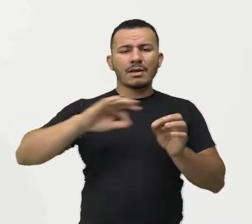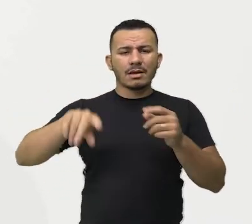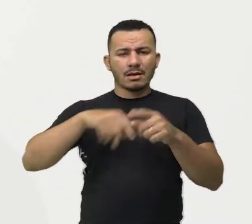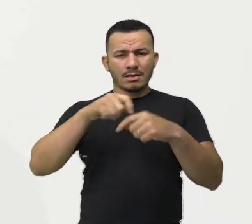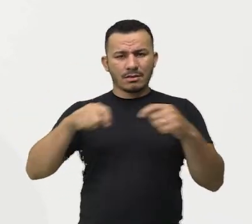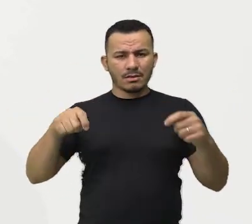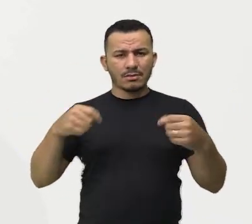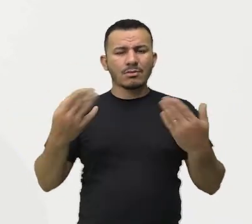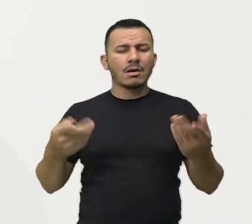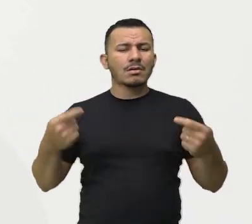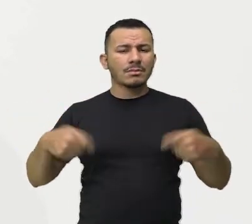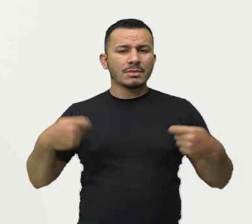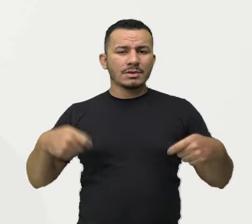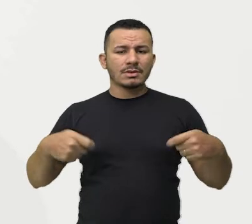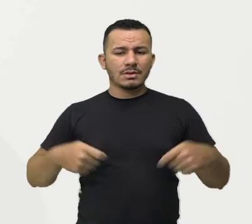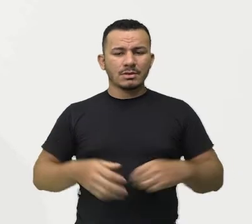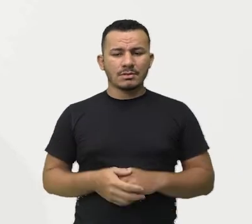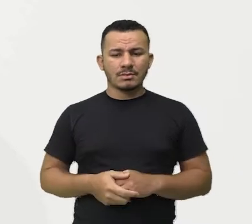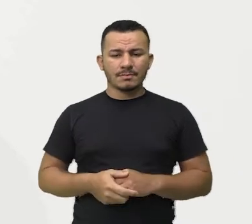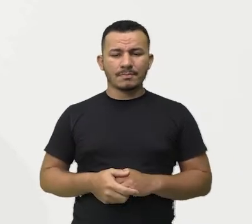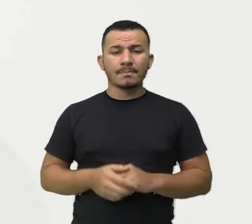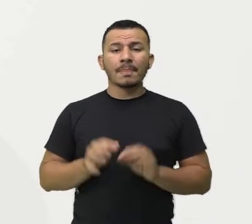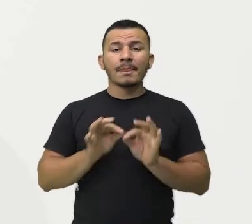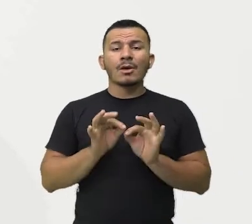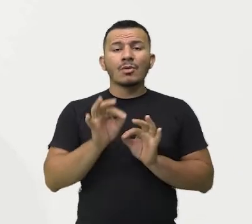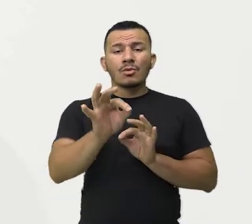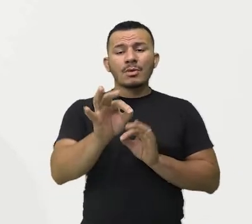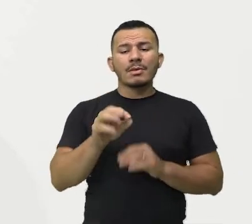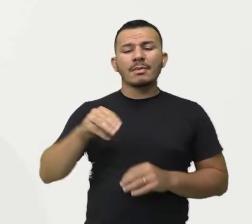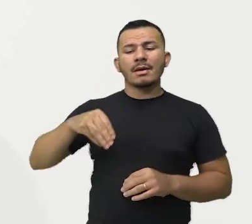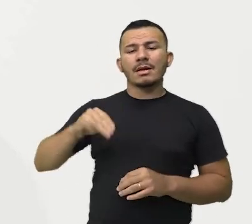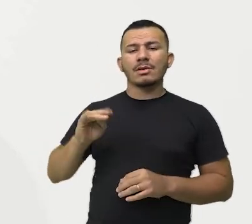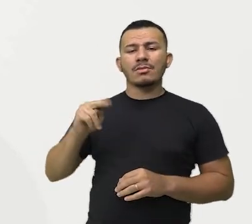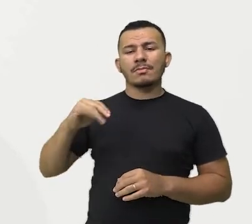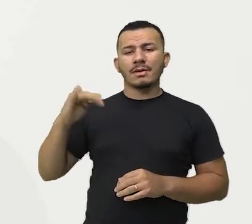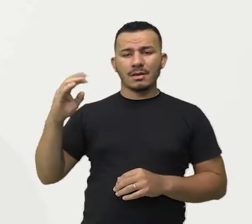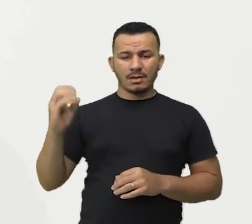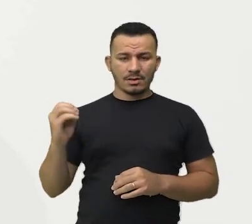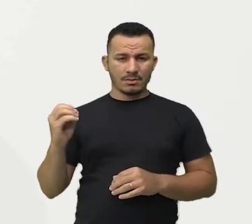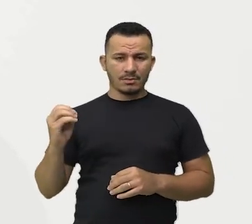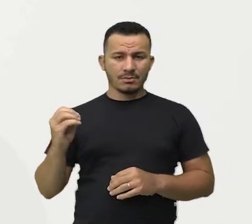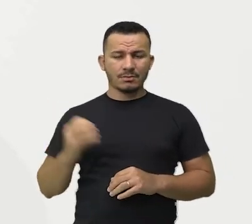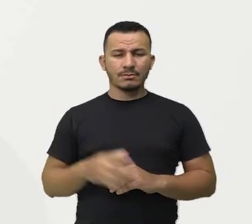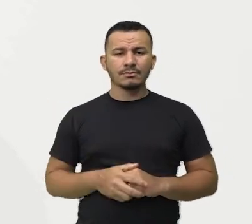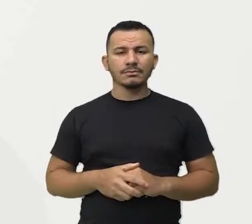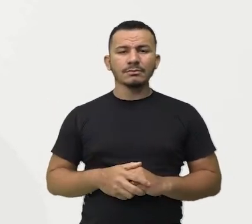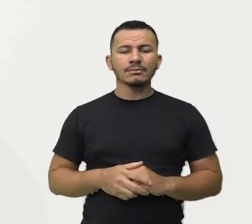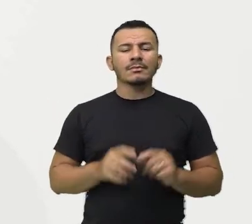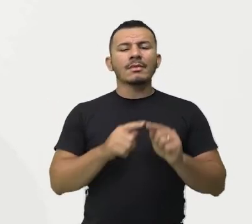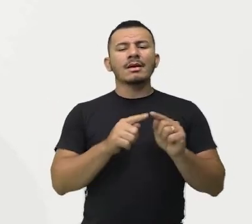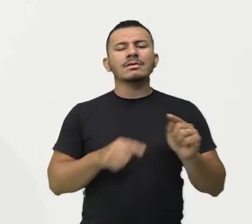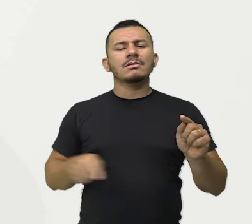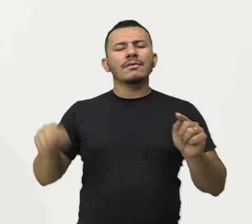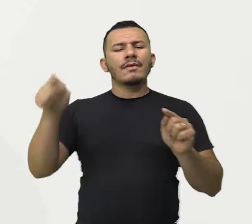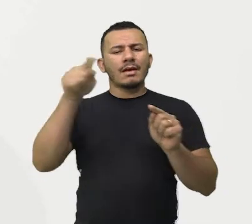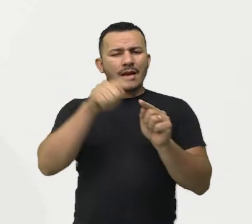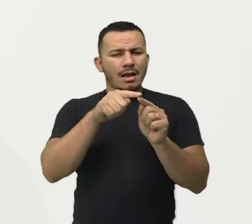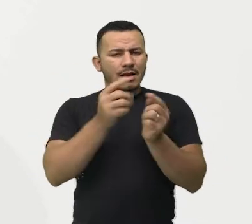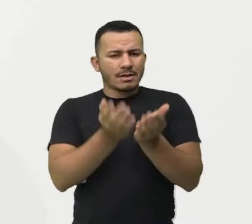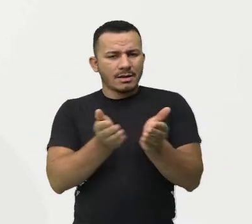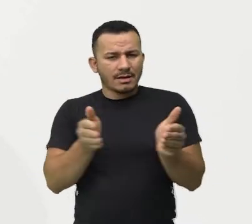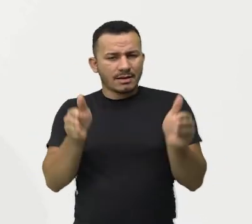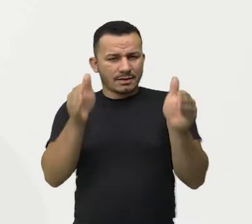volta completa? Então, quando ele falou isso aqui, ó, qual o comprimento mínimo, ele falou, então, olha, qual é o comprimento